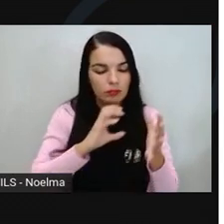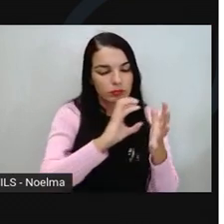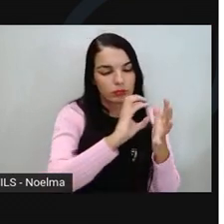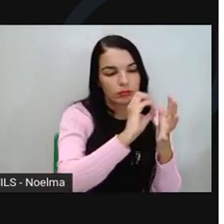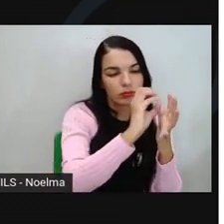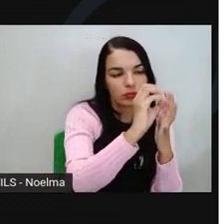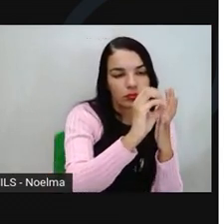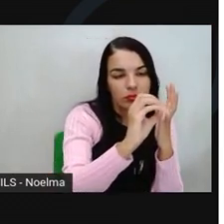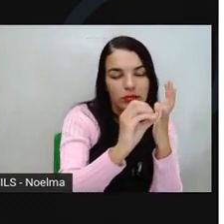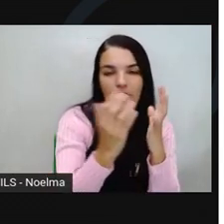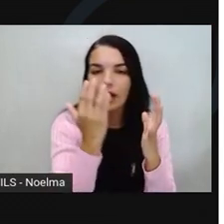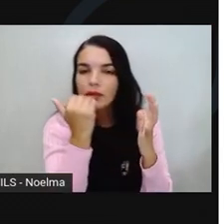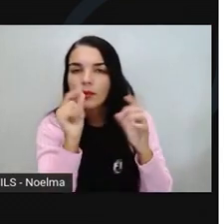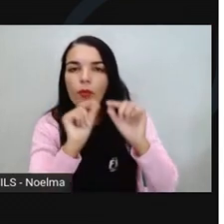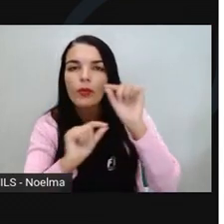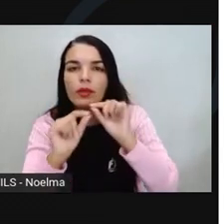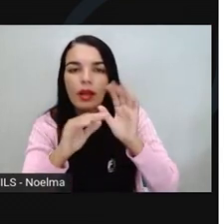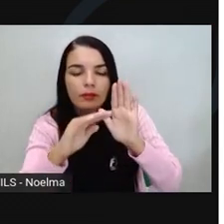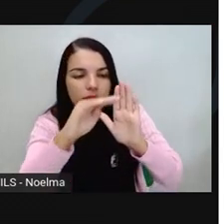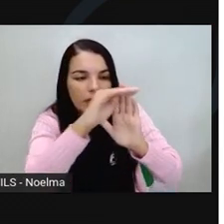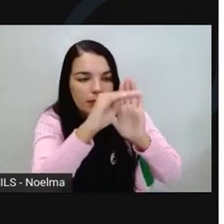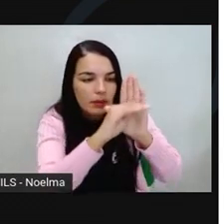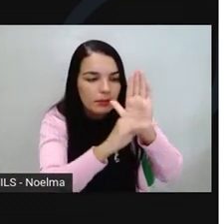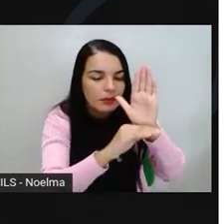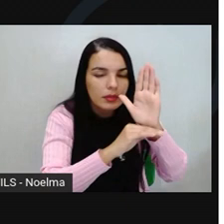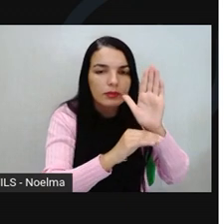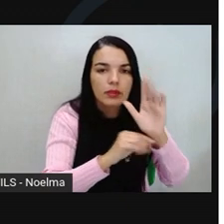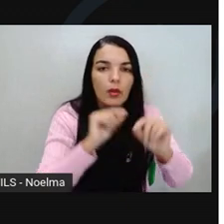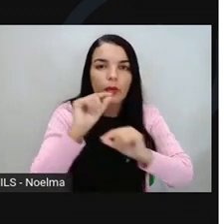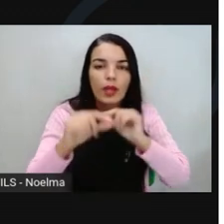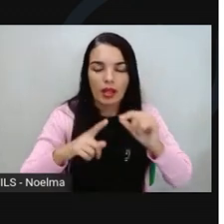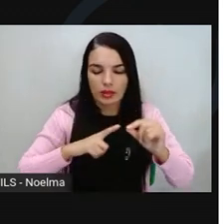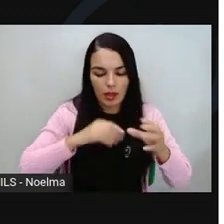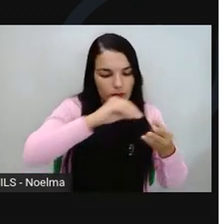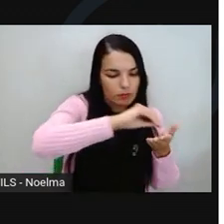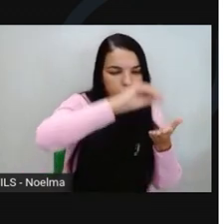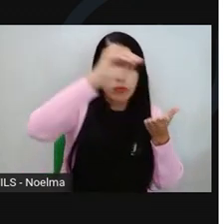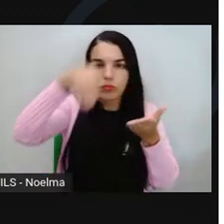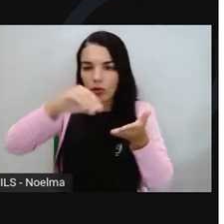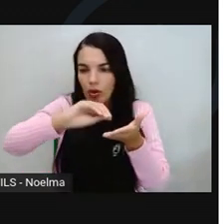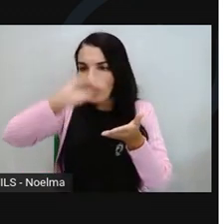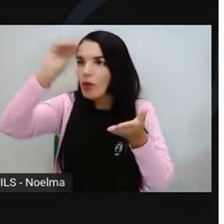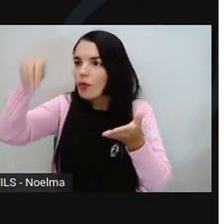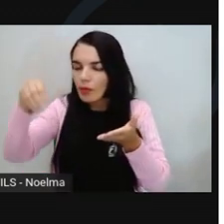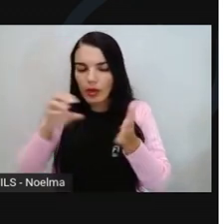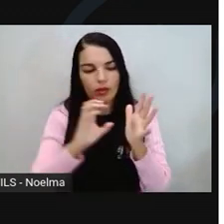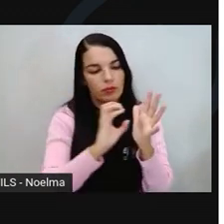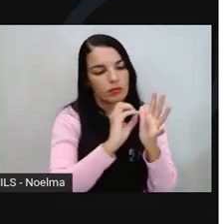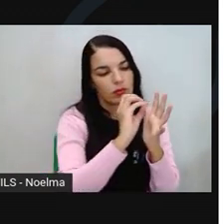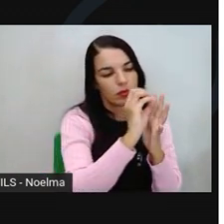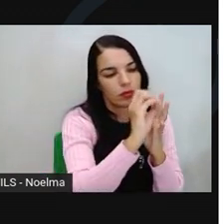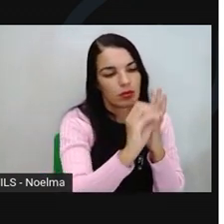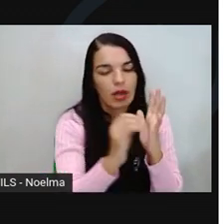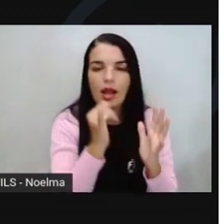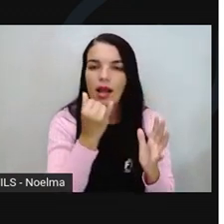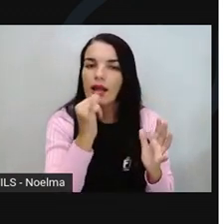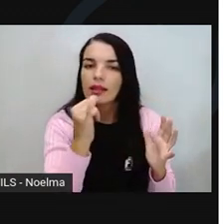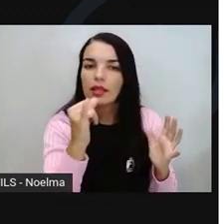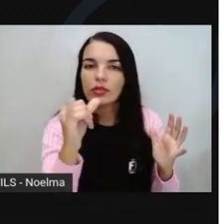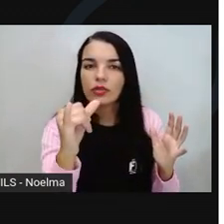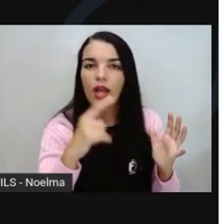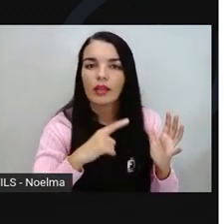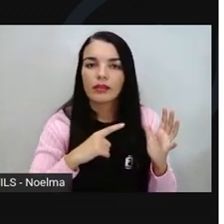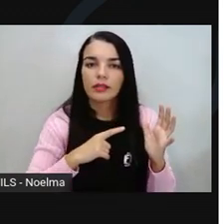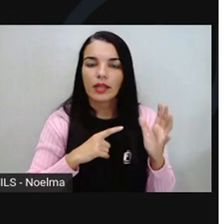alimentar a sequência de organismos pela qual flui a energia inicialmente obtida pelos seres